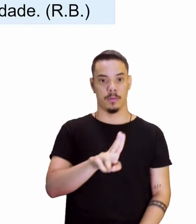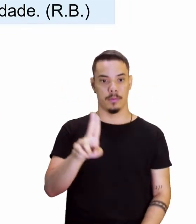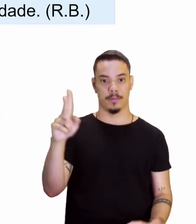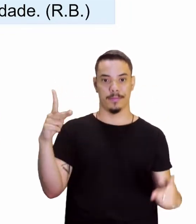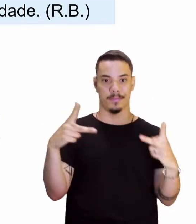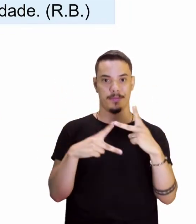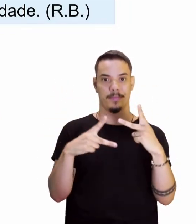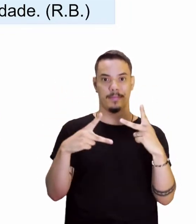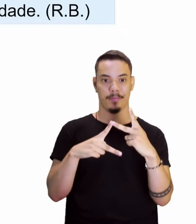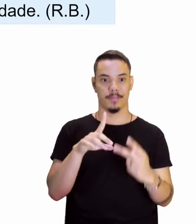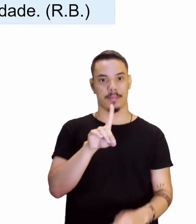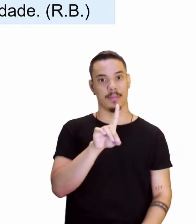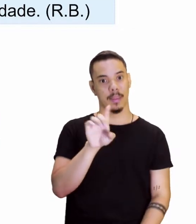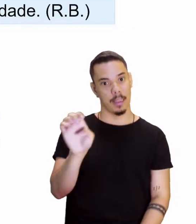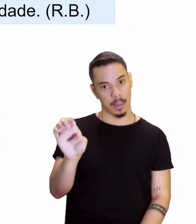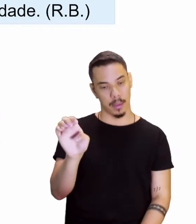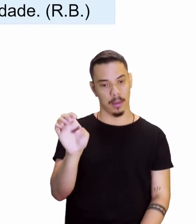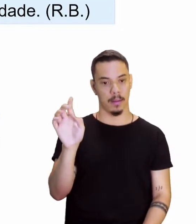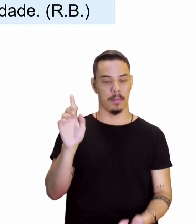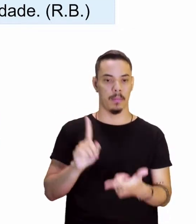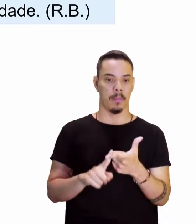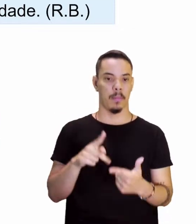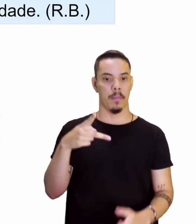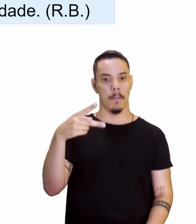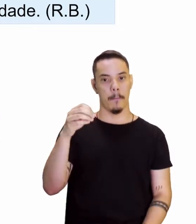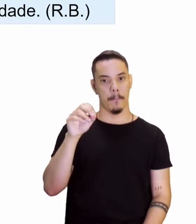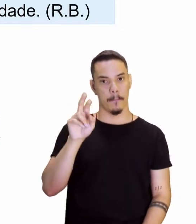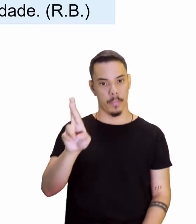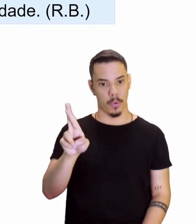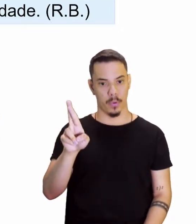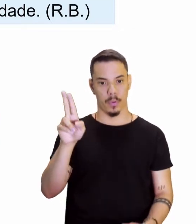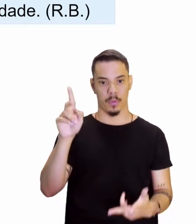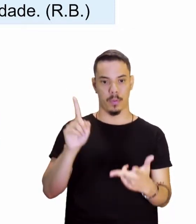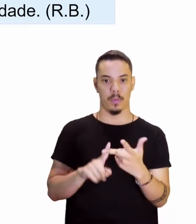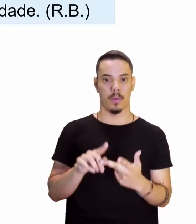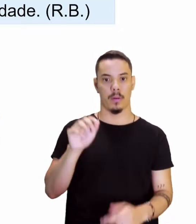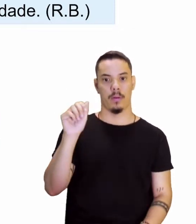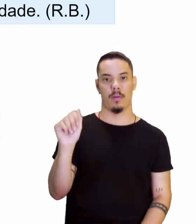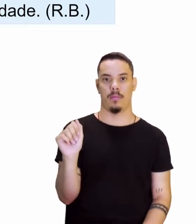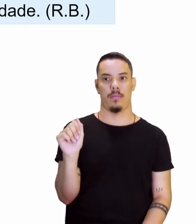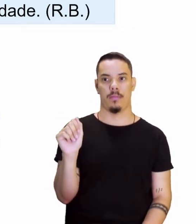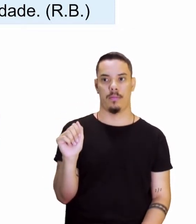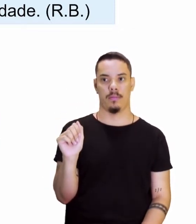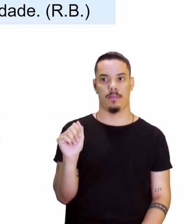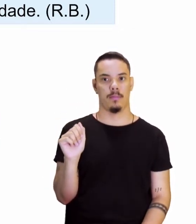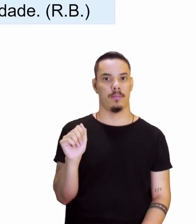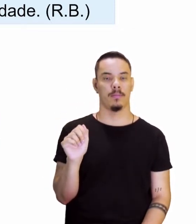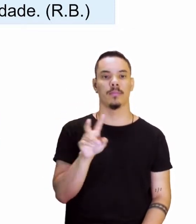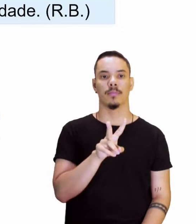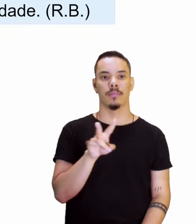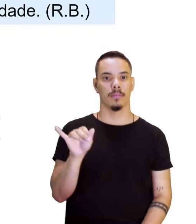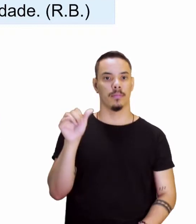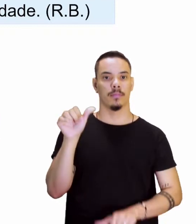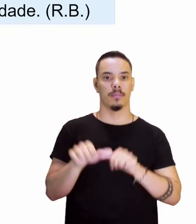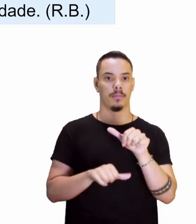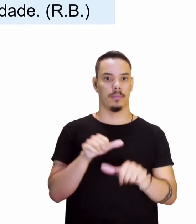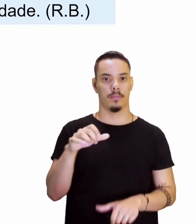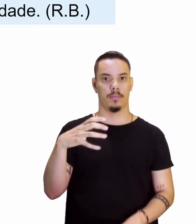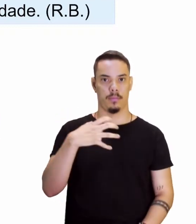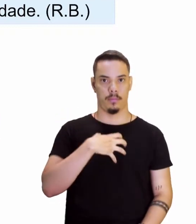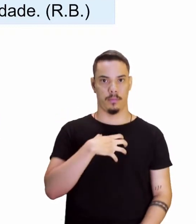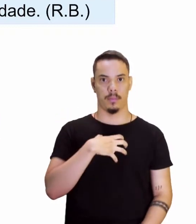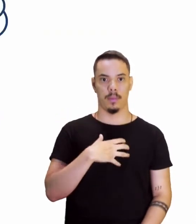preposição de, a preposição por, a preposição a. E vai mudar o